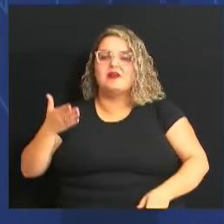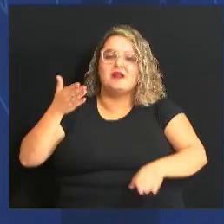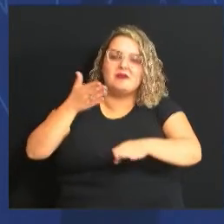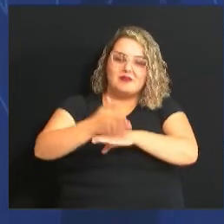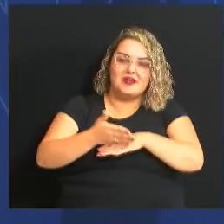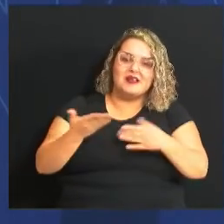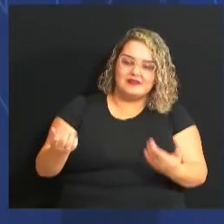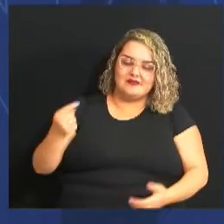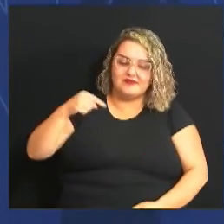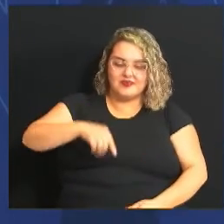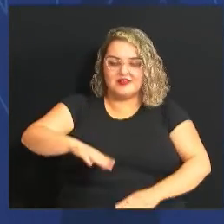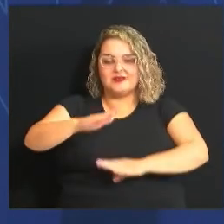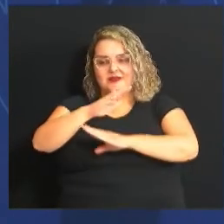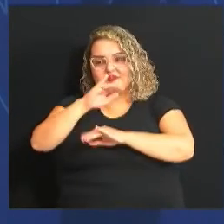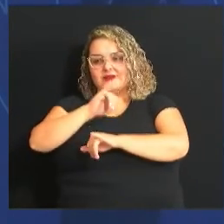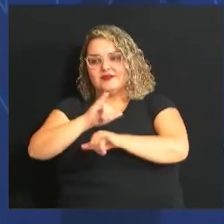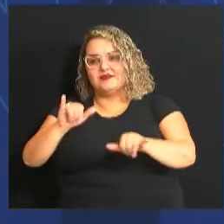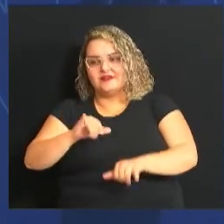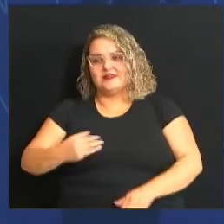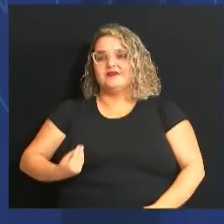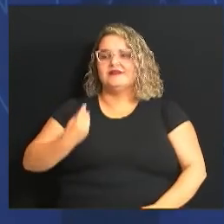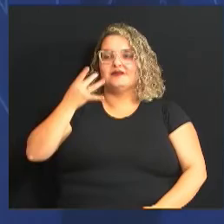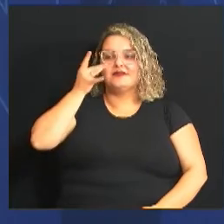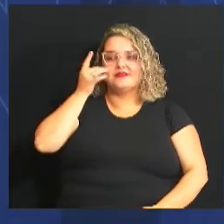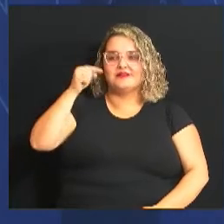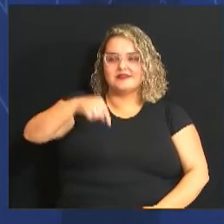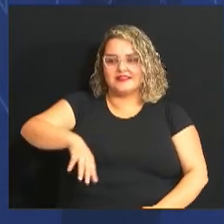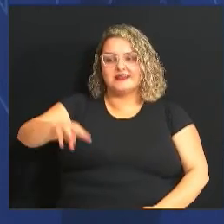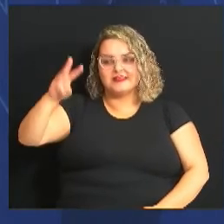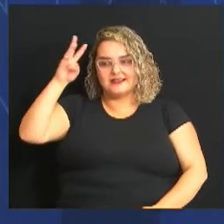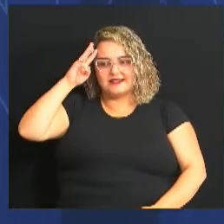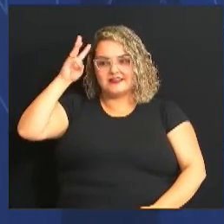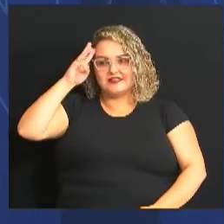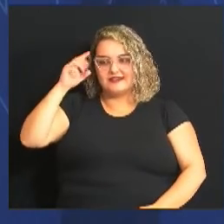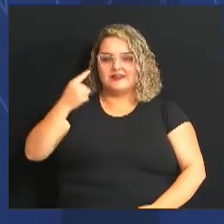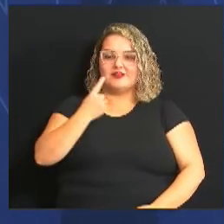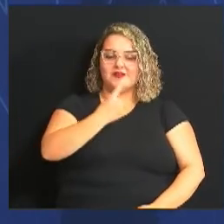no nosso Câmara Notícia, ao vivo nesta terça-feira,